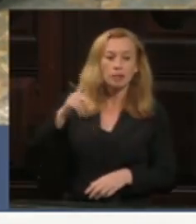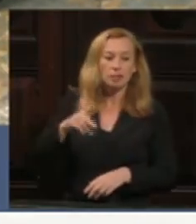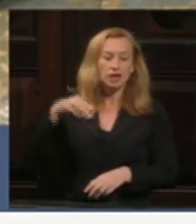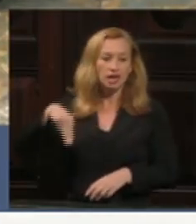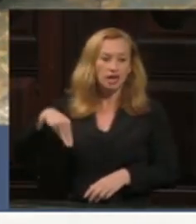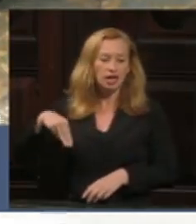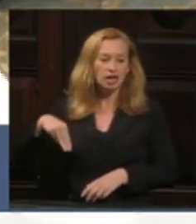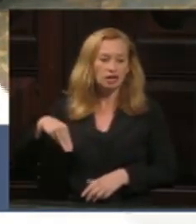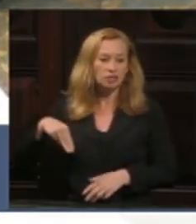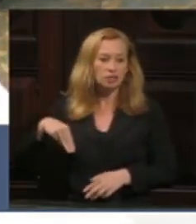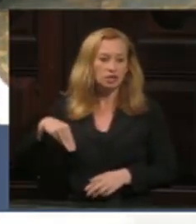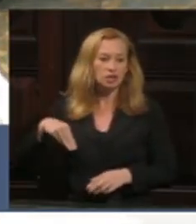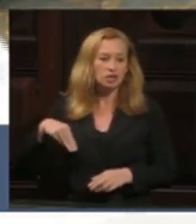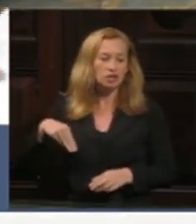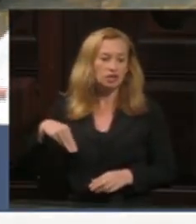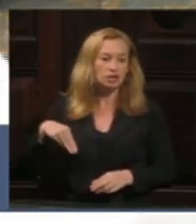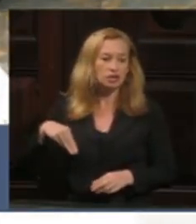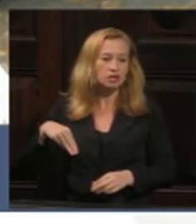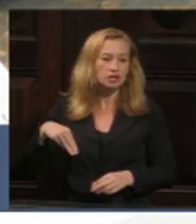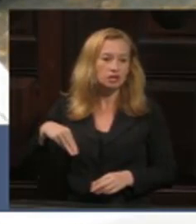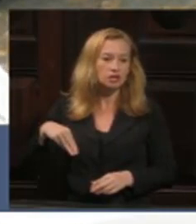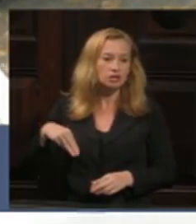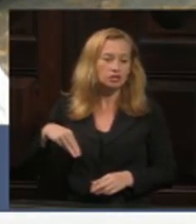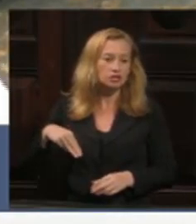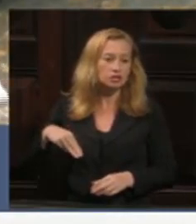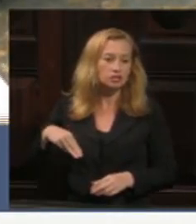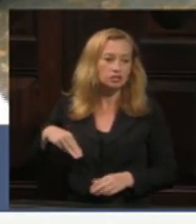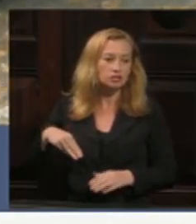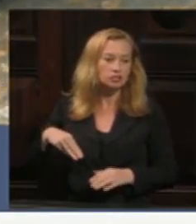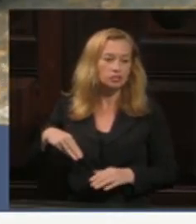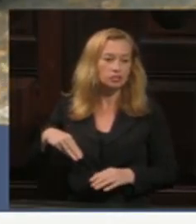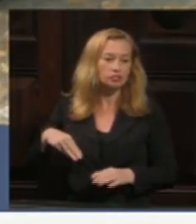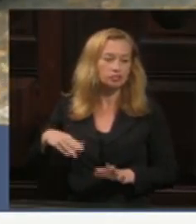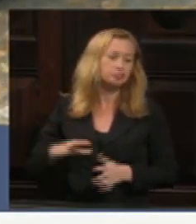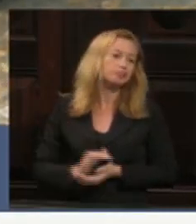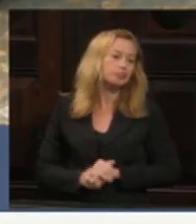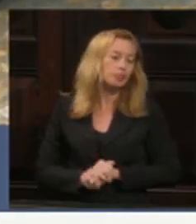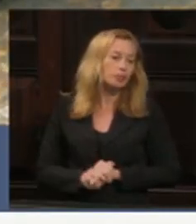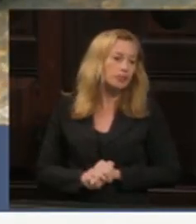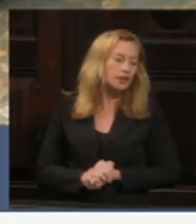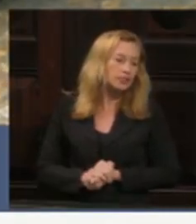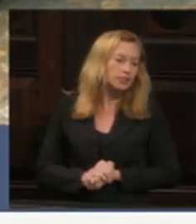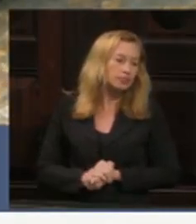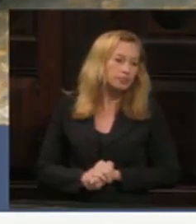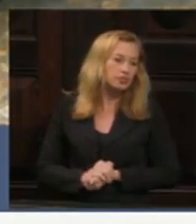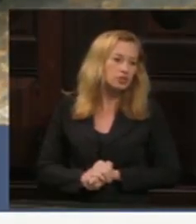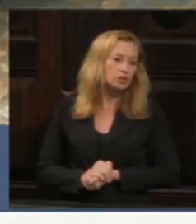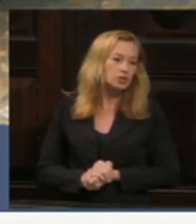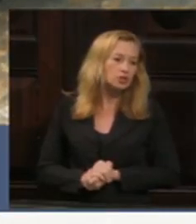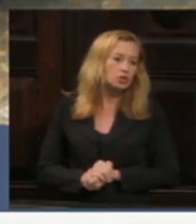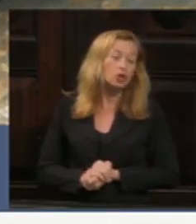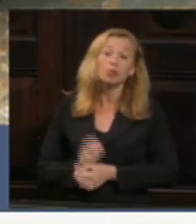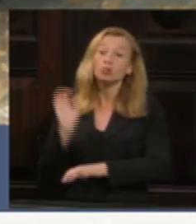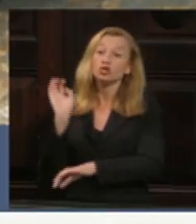fuzil que foi apreendida. Não tem. Por que que não tem? Porque o Estado não consegue